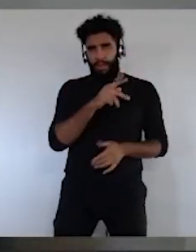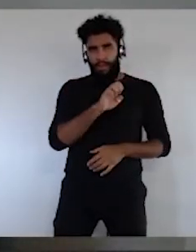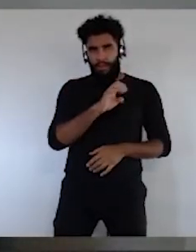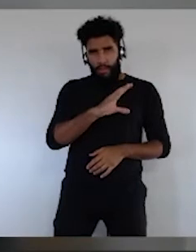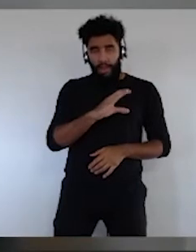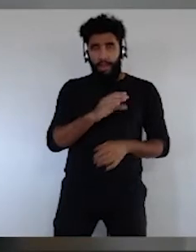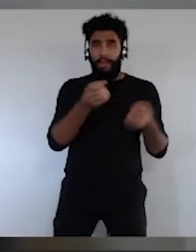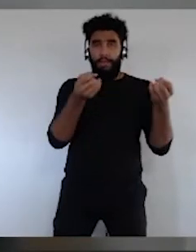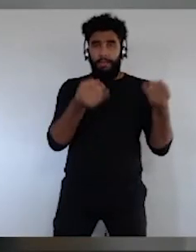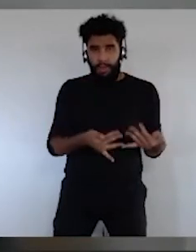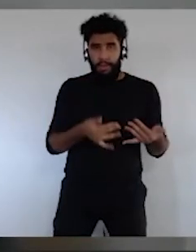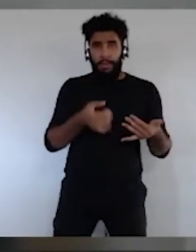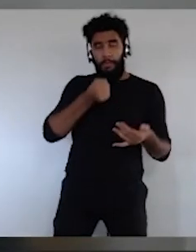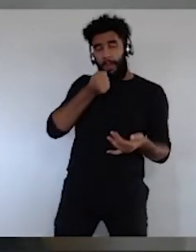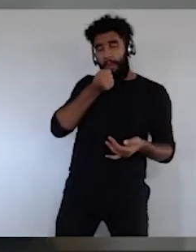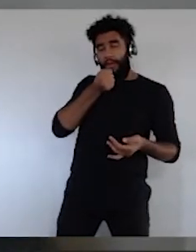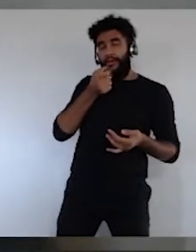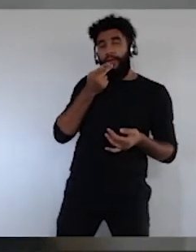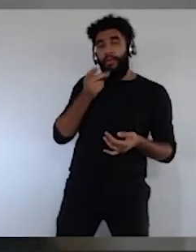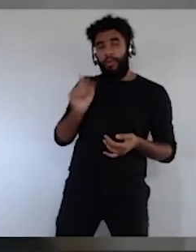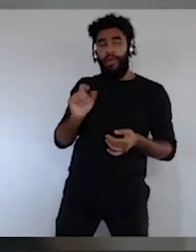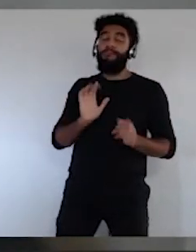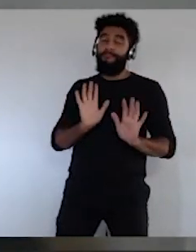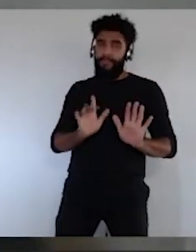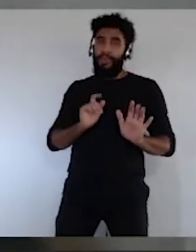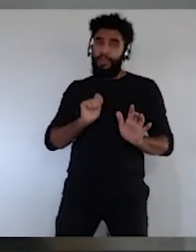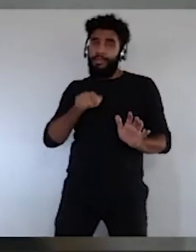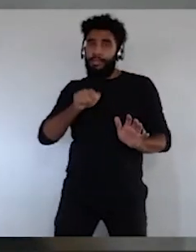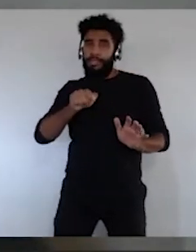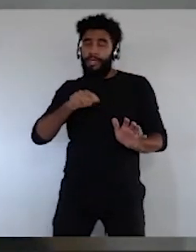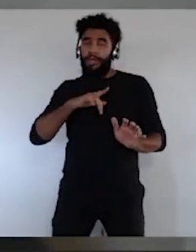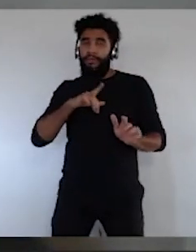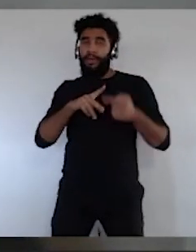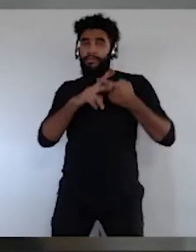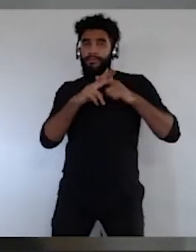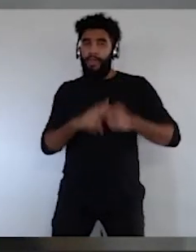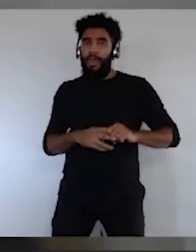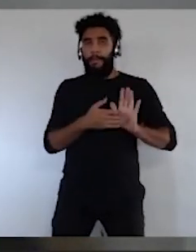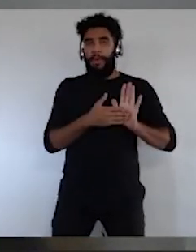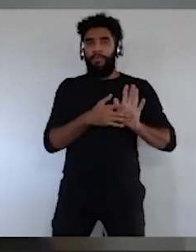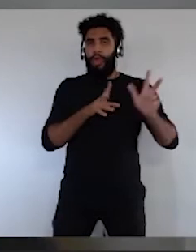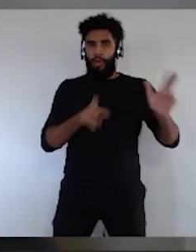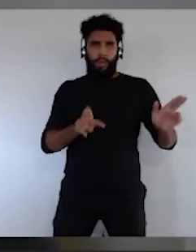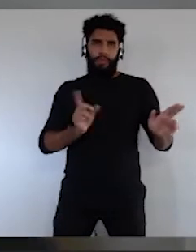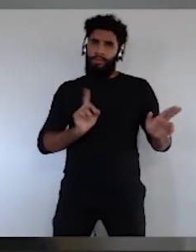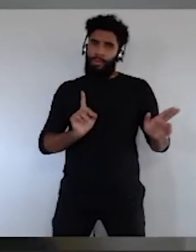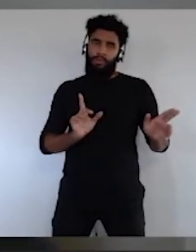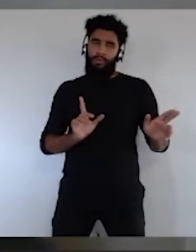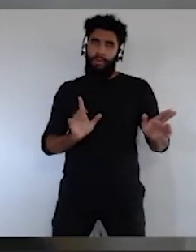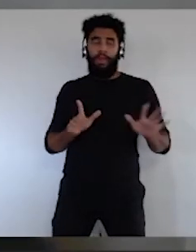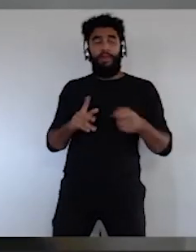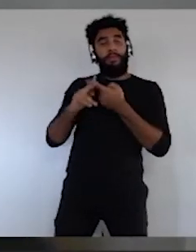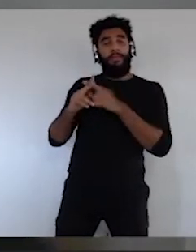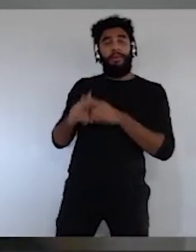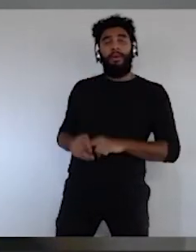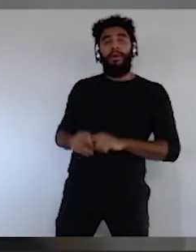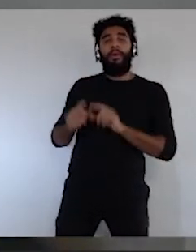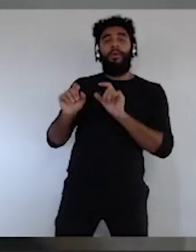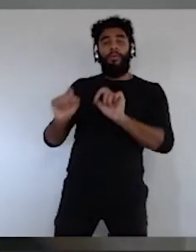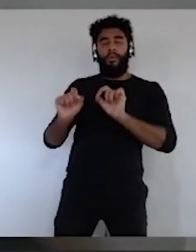aplicado, só tem uma alternativa, ele é inconstitucional. Porque, senão, ele tem que ser aplicado. Então, se